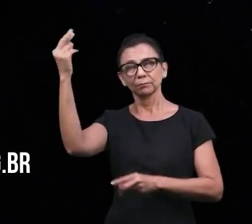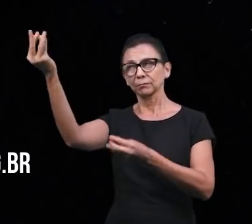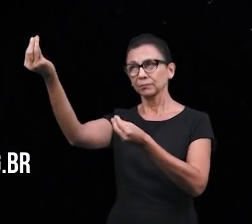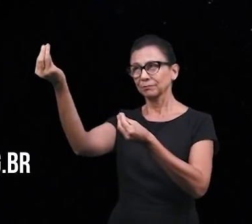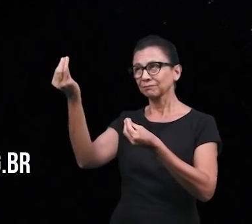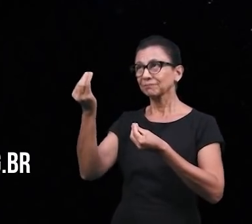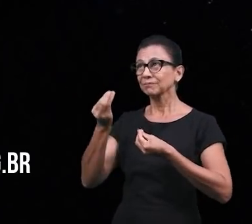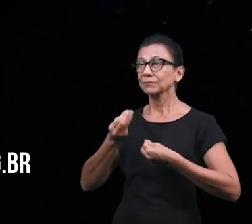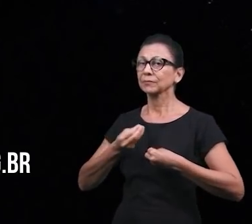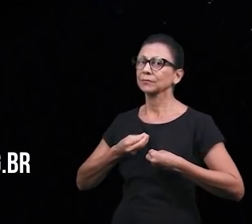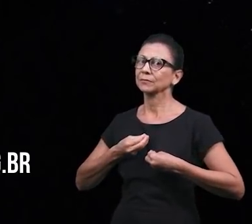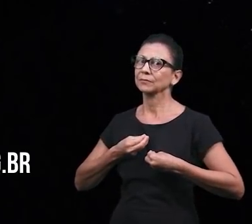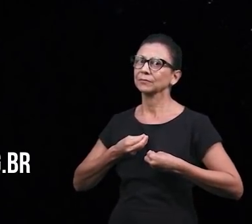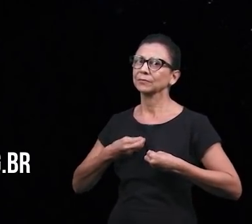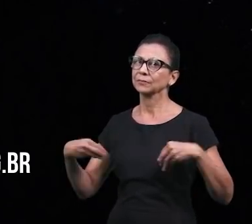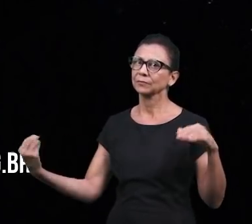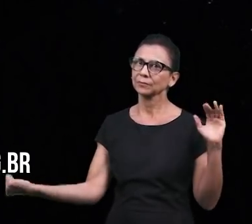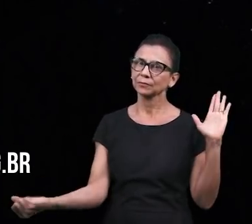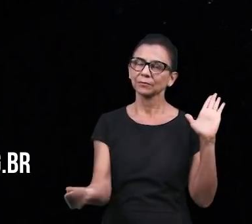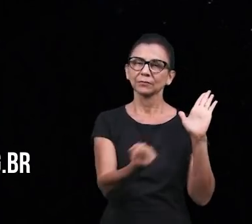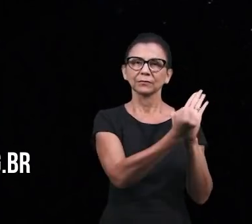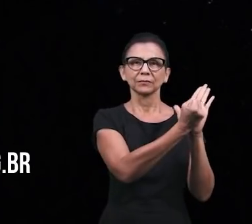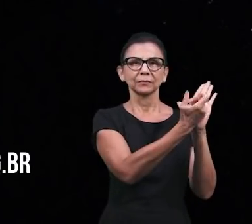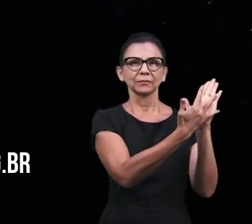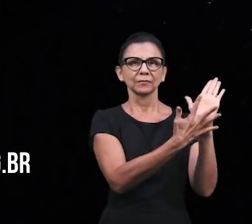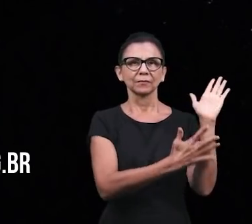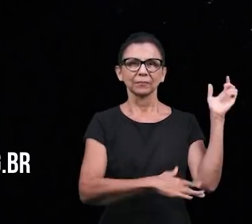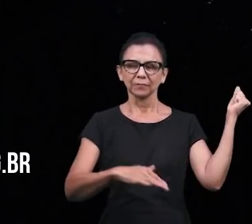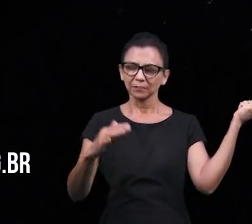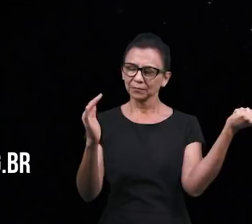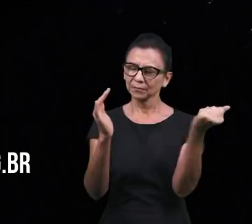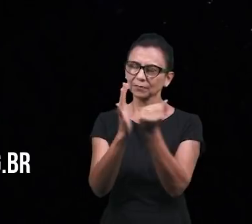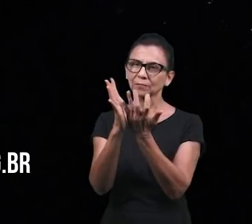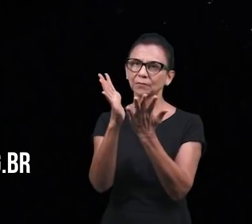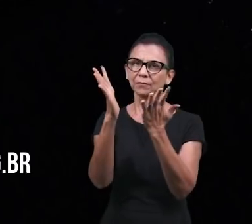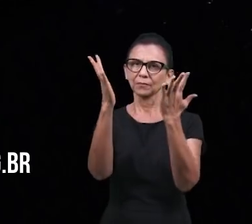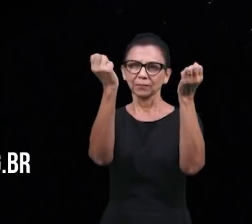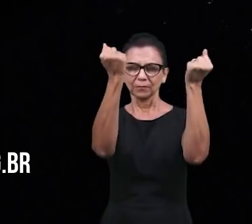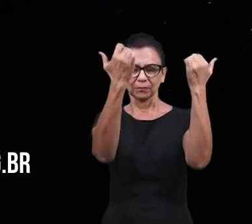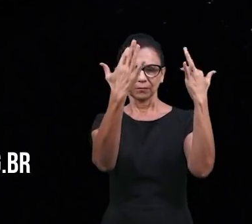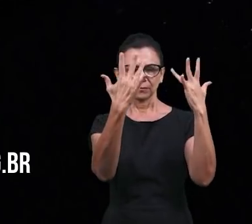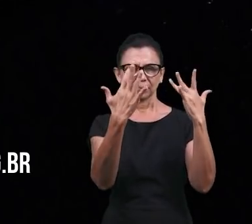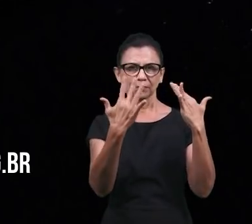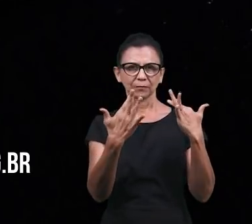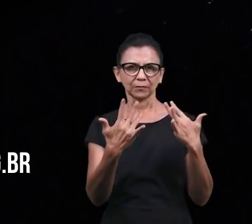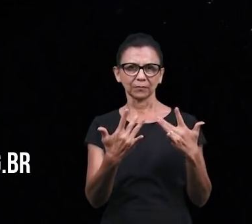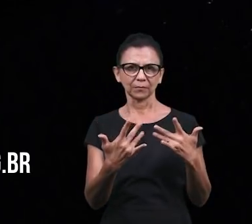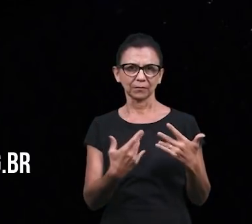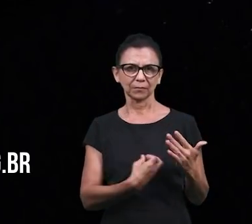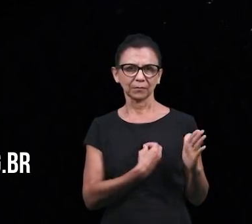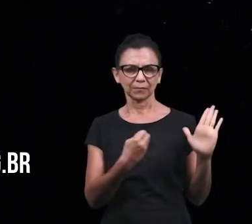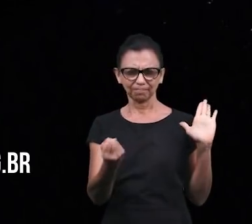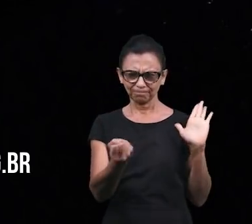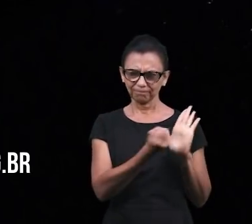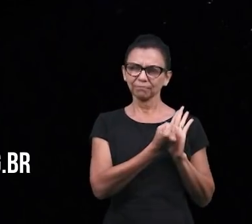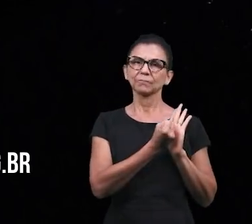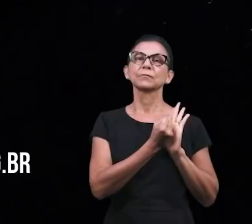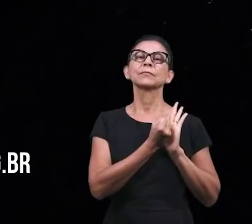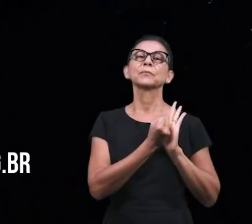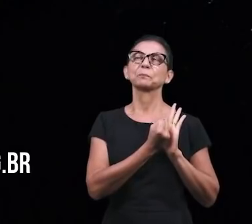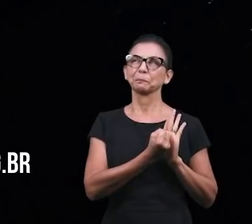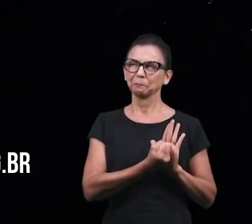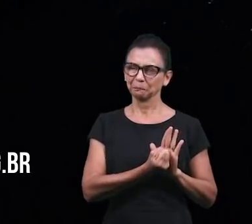dá, põe teu sangue sobre mim, põe